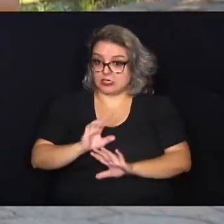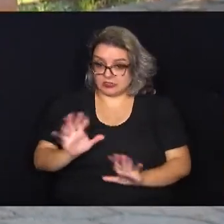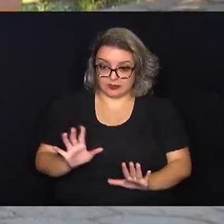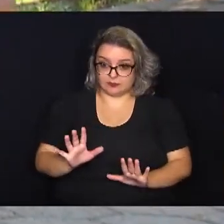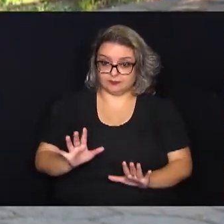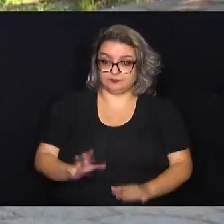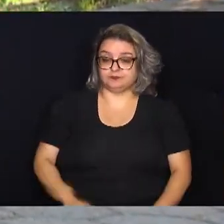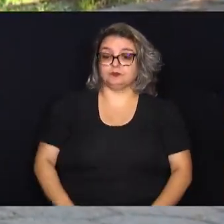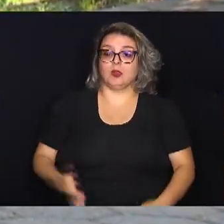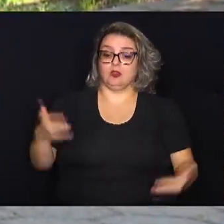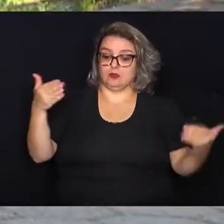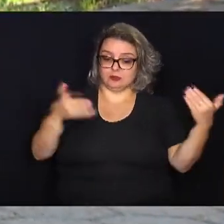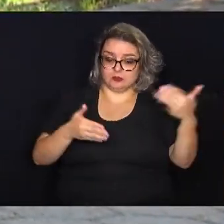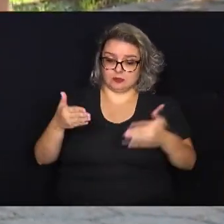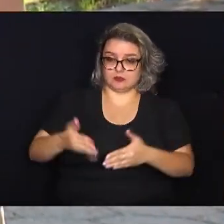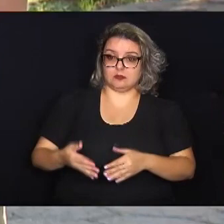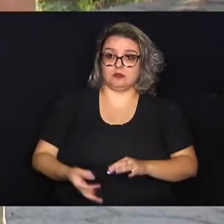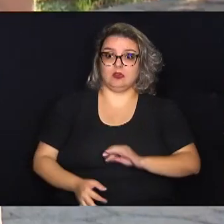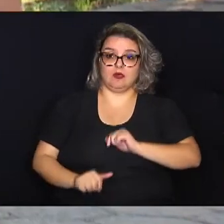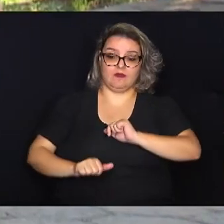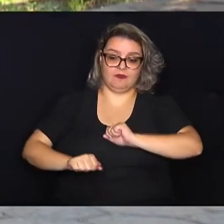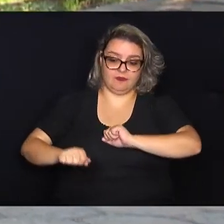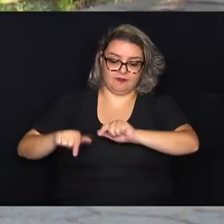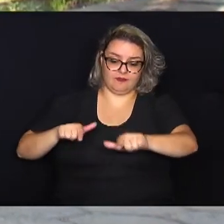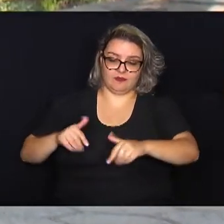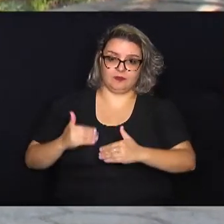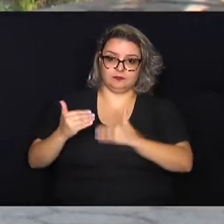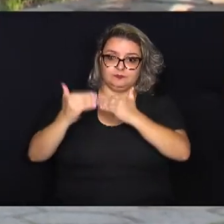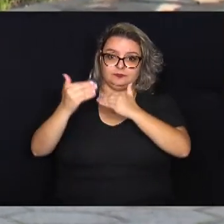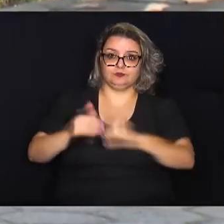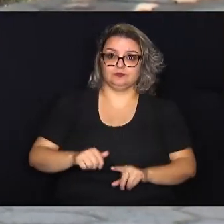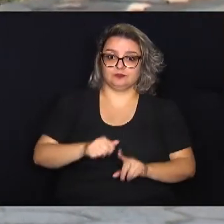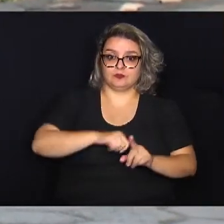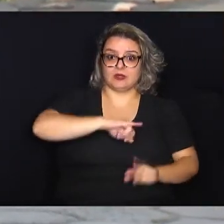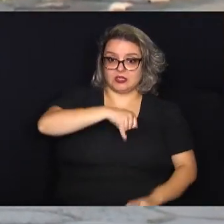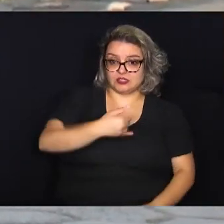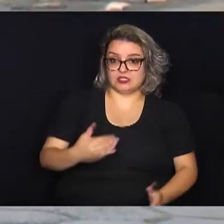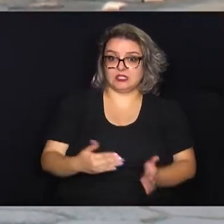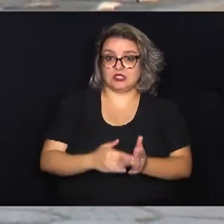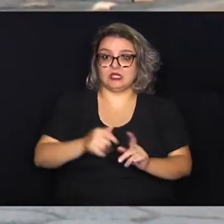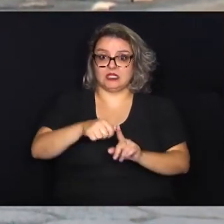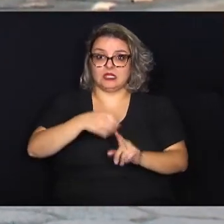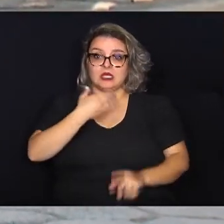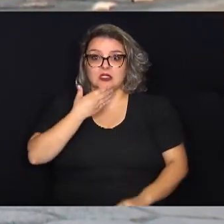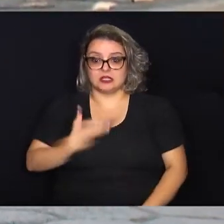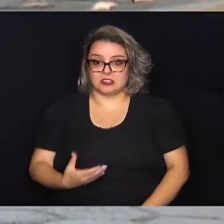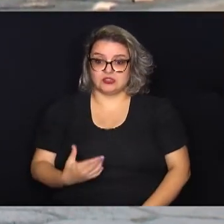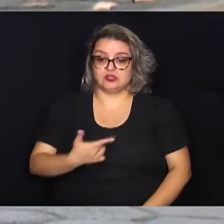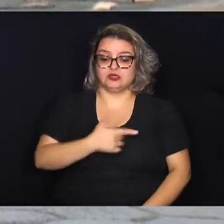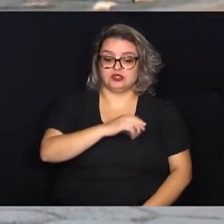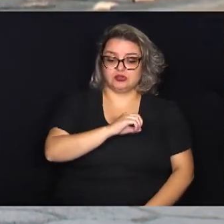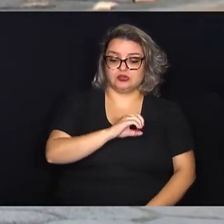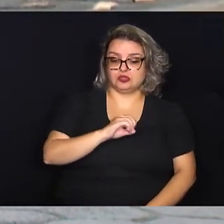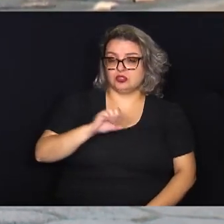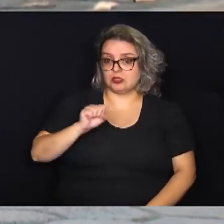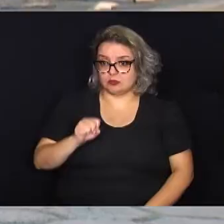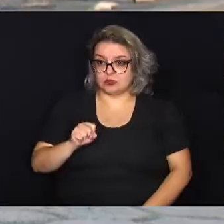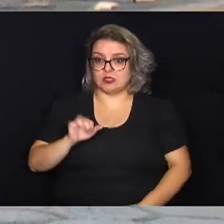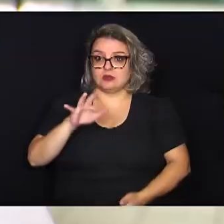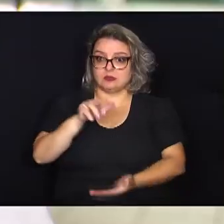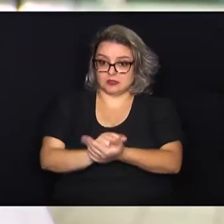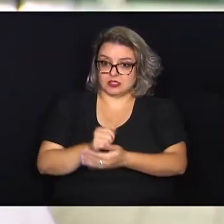para o mercado de trabalho devem ter nascido entre janeiro e dezembro de 2008 e estar matriculado no ensino médio das